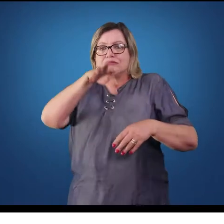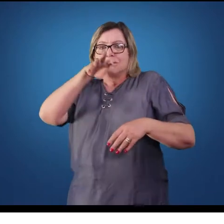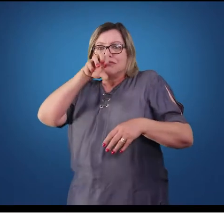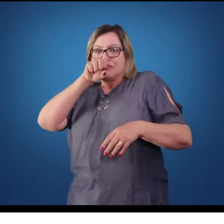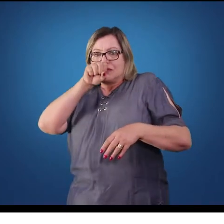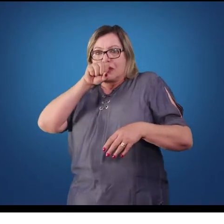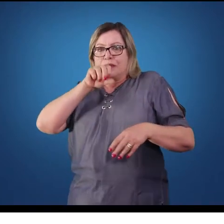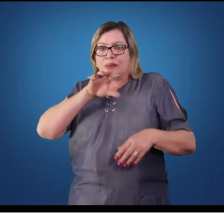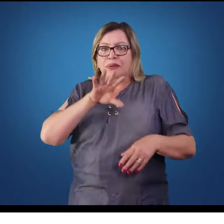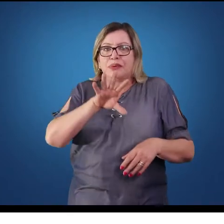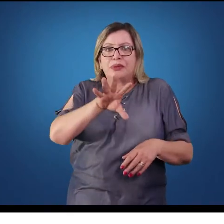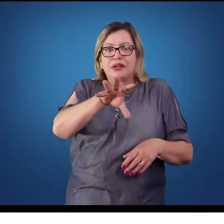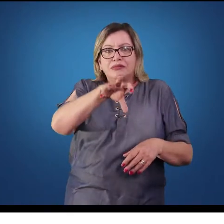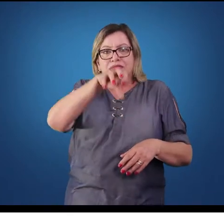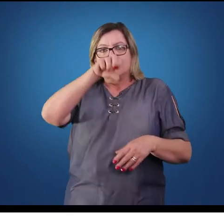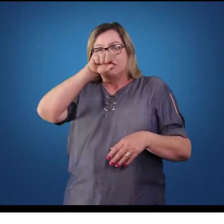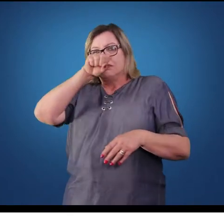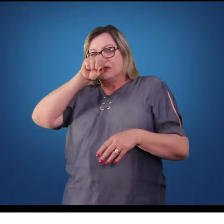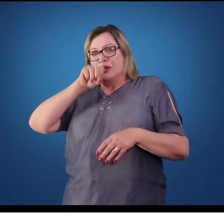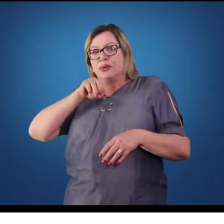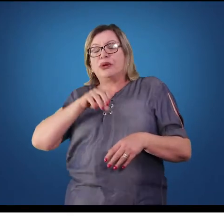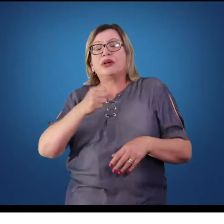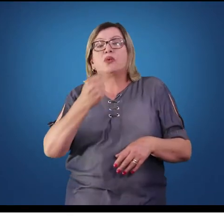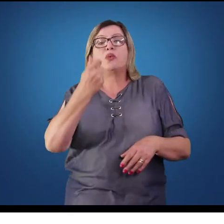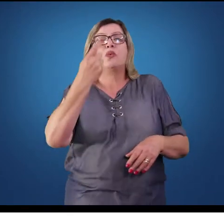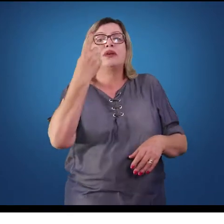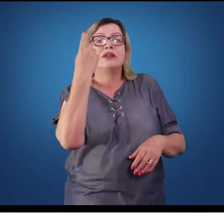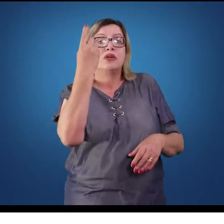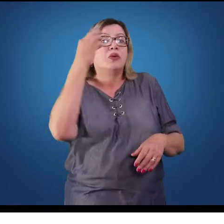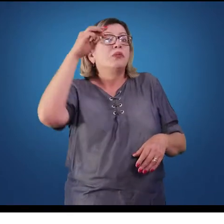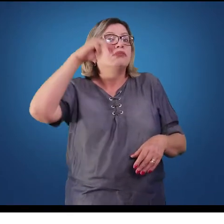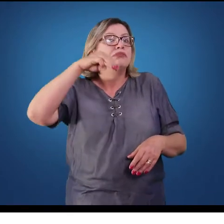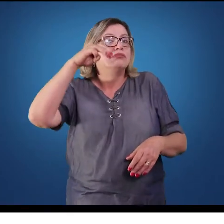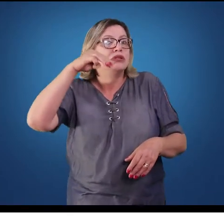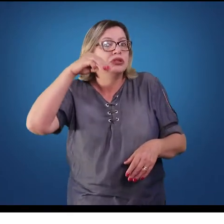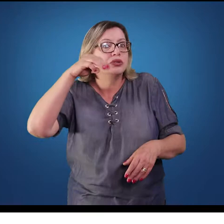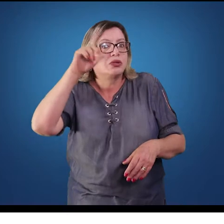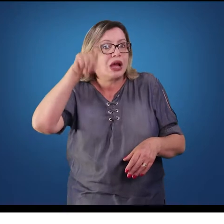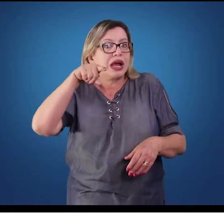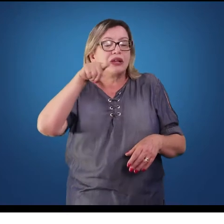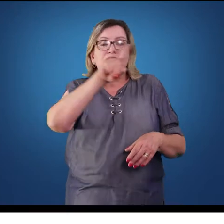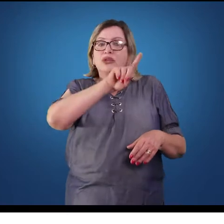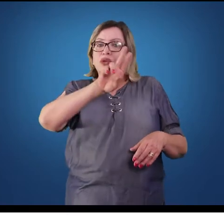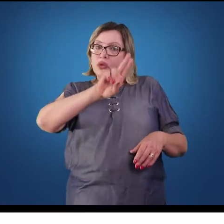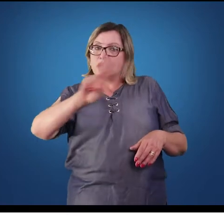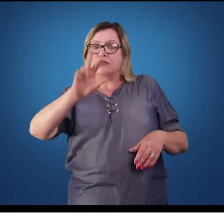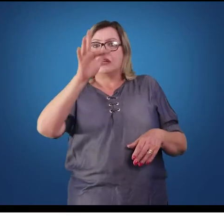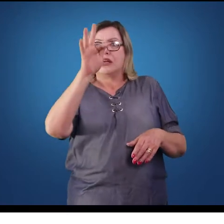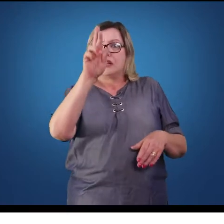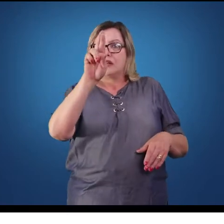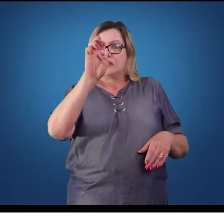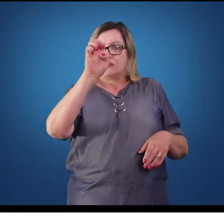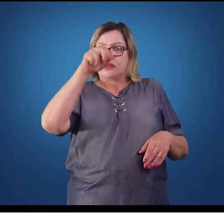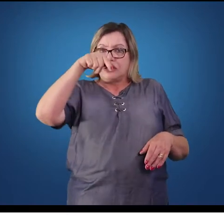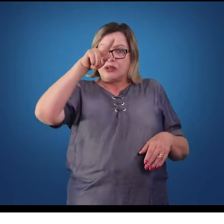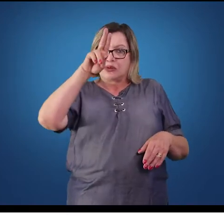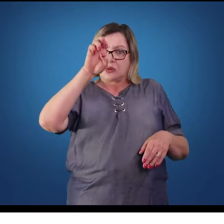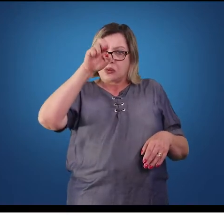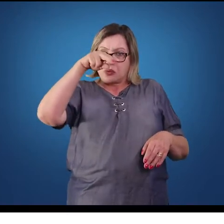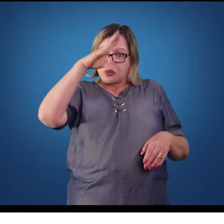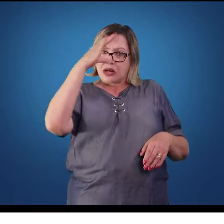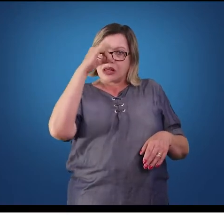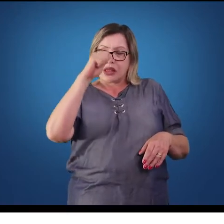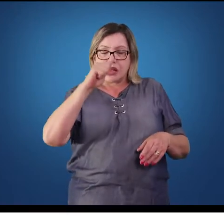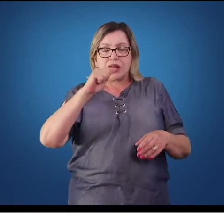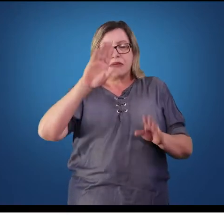inspirações e expirações que realizamos por minuto e que normalmente esse valor ocorre ao redor de 12